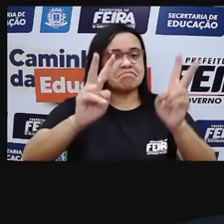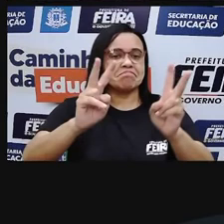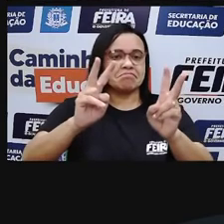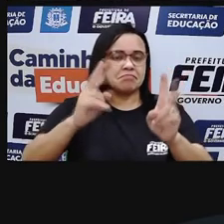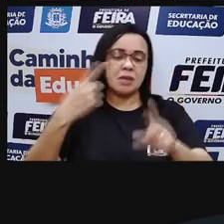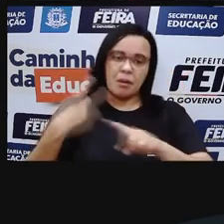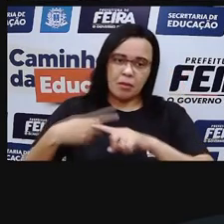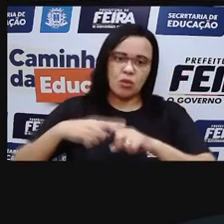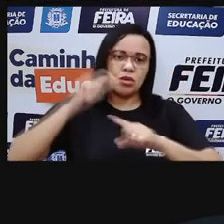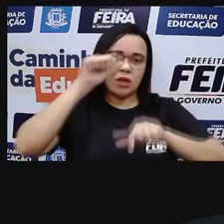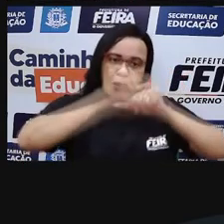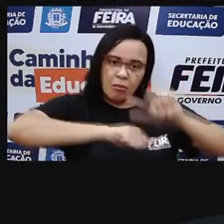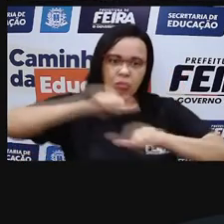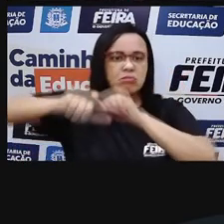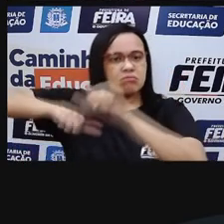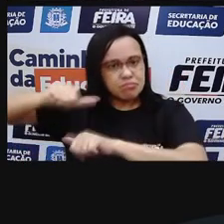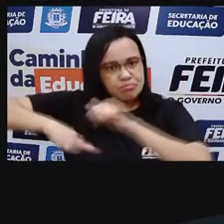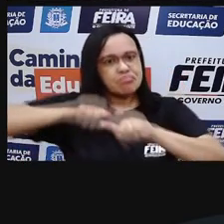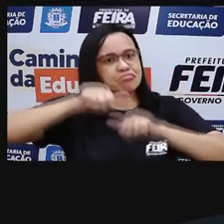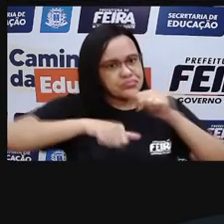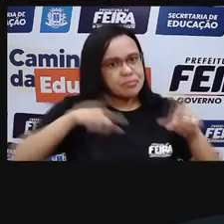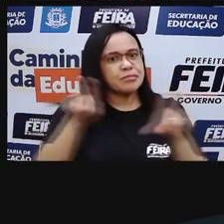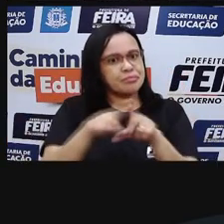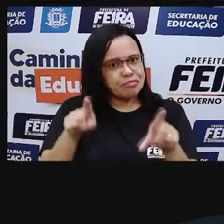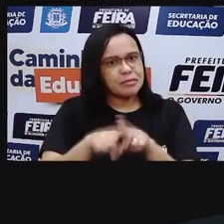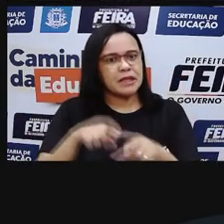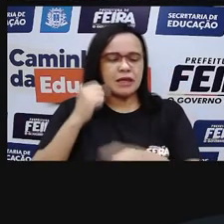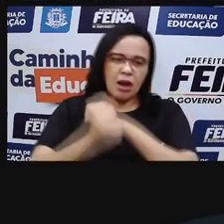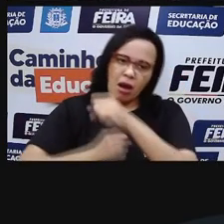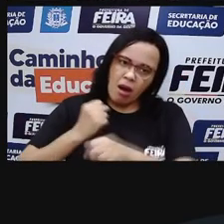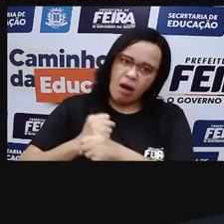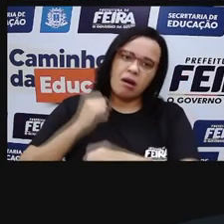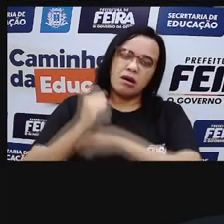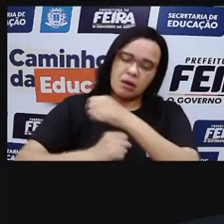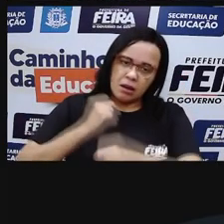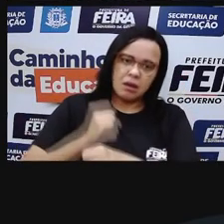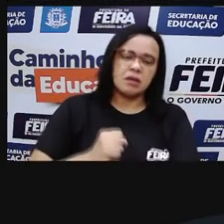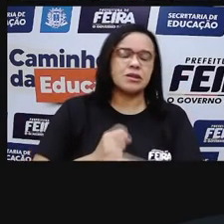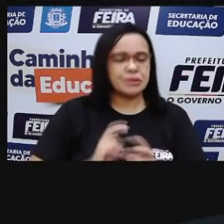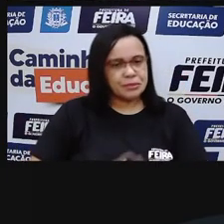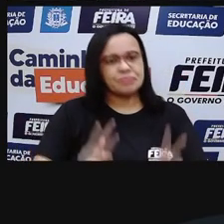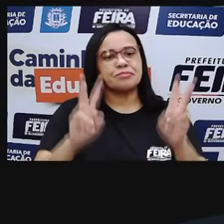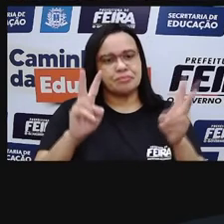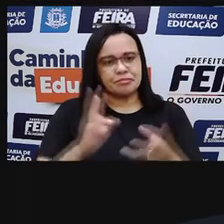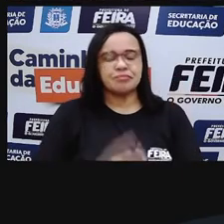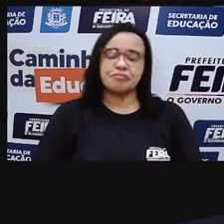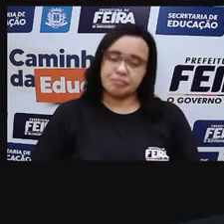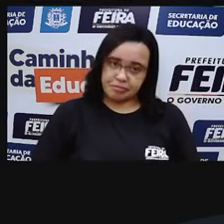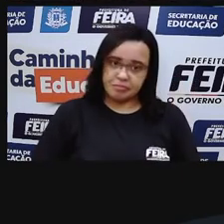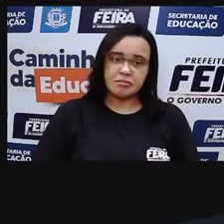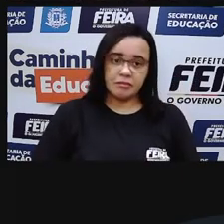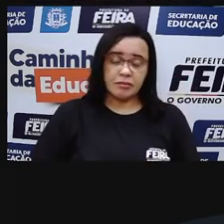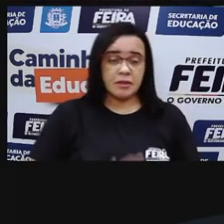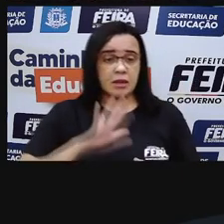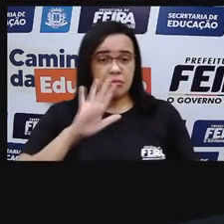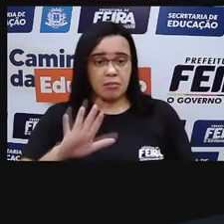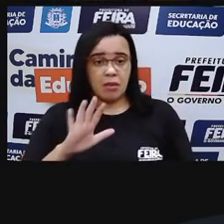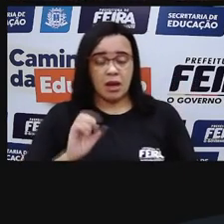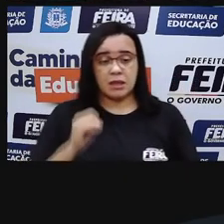uma vacina diferente para combater esse vírus da gripe. Mas vão existir outras doenças que, se a gente